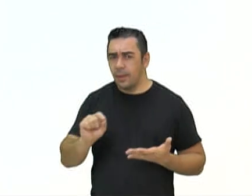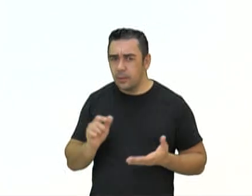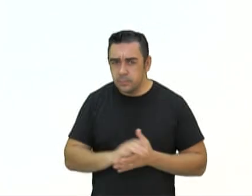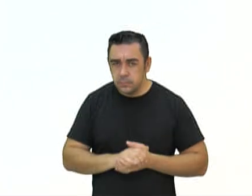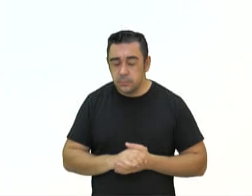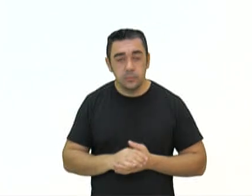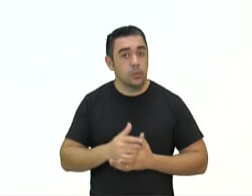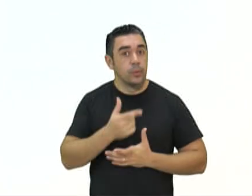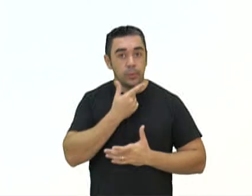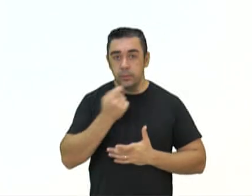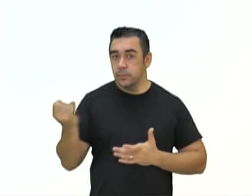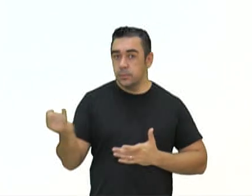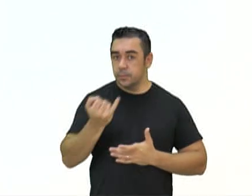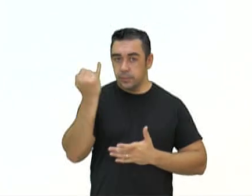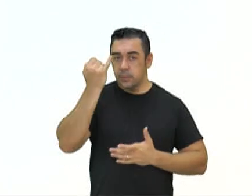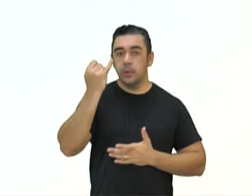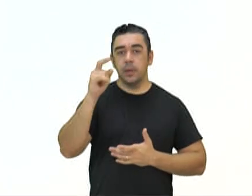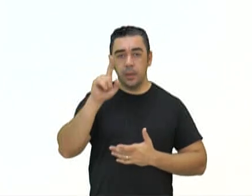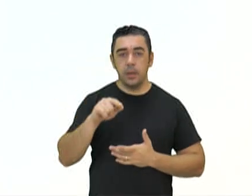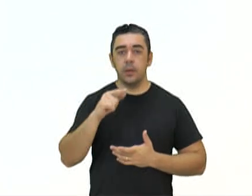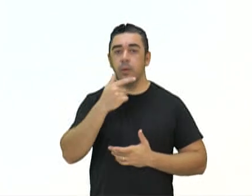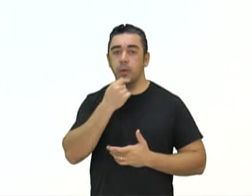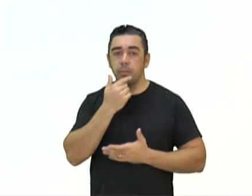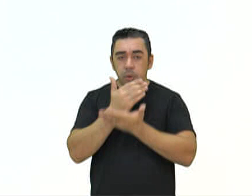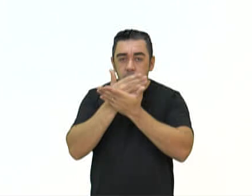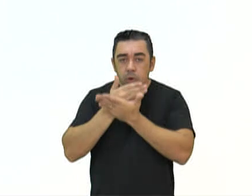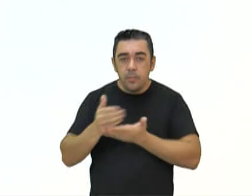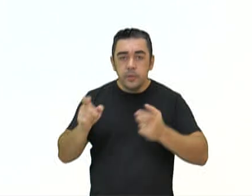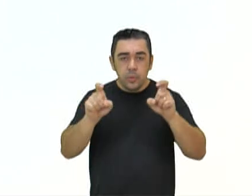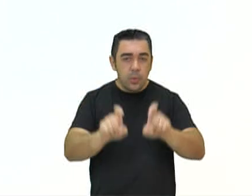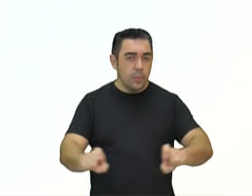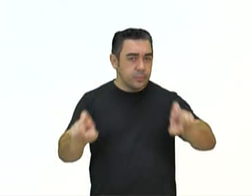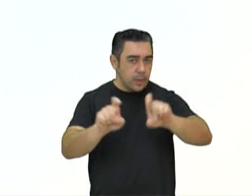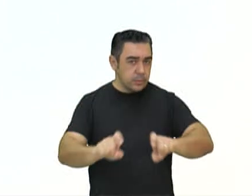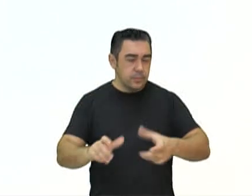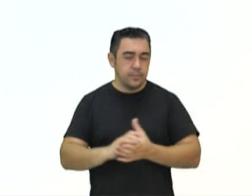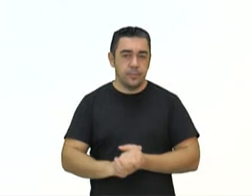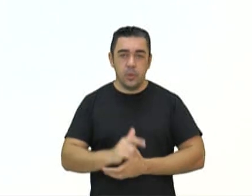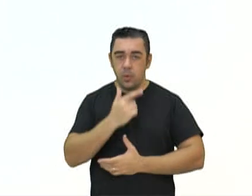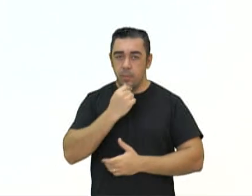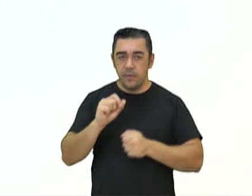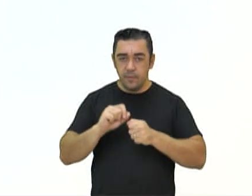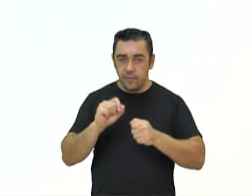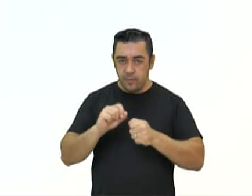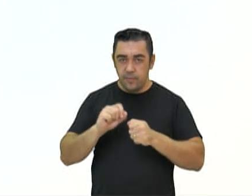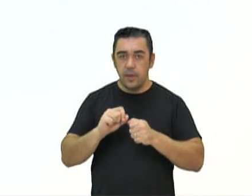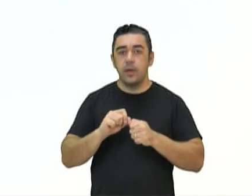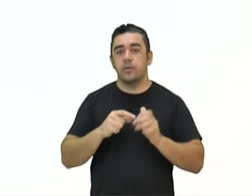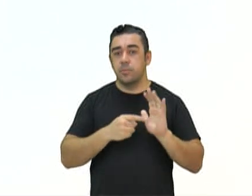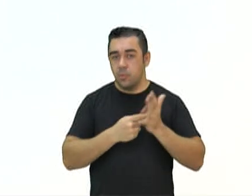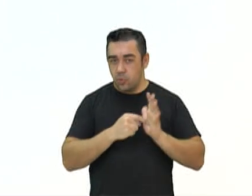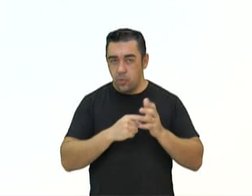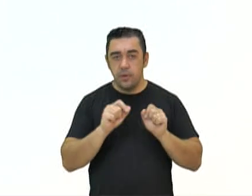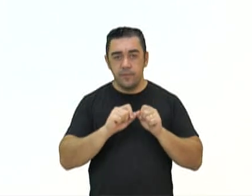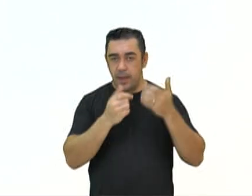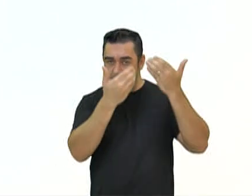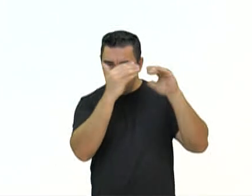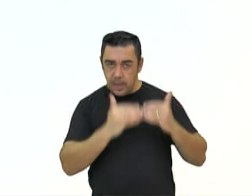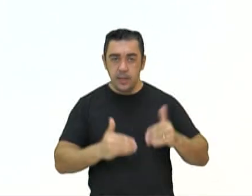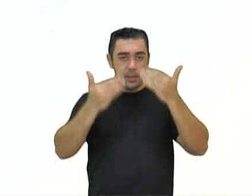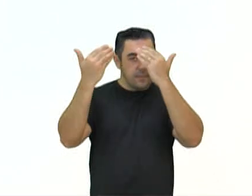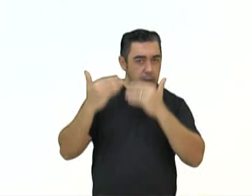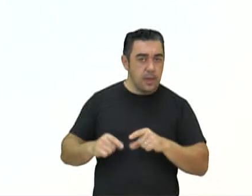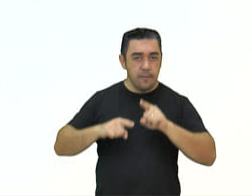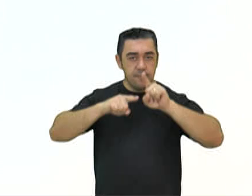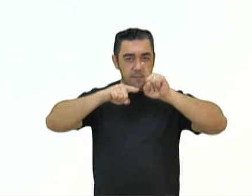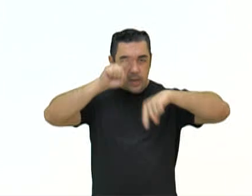é muito importante, ele é considerado o pai da computação. Ele liderou a construção de uma máquina que analisava todas as